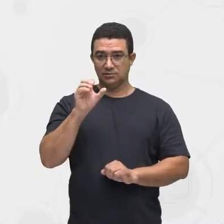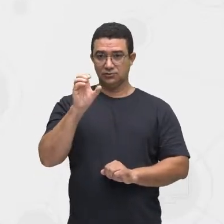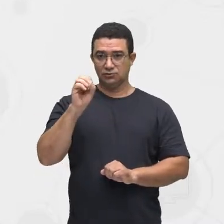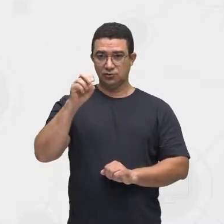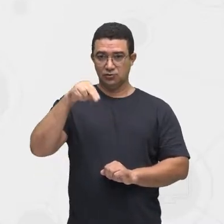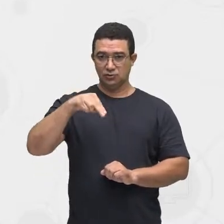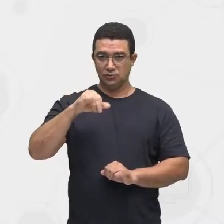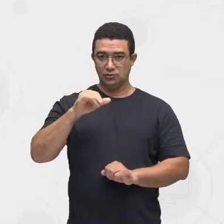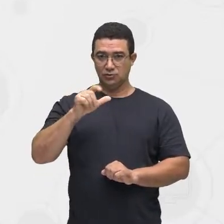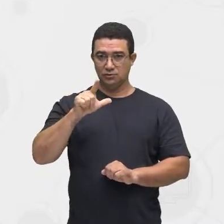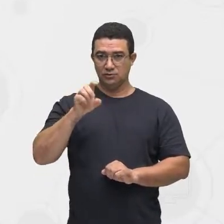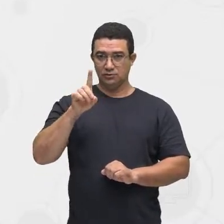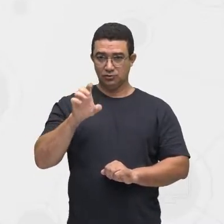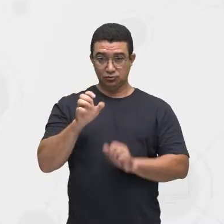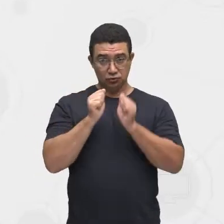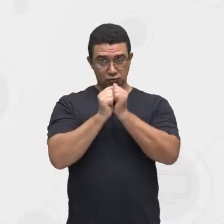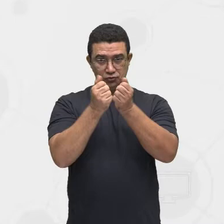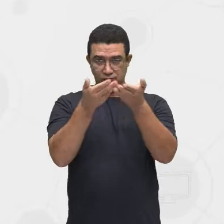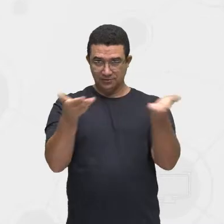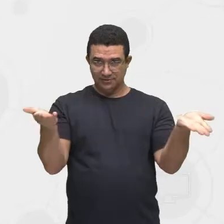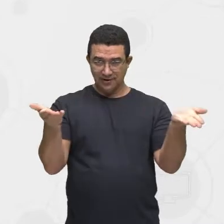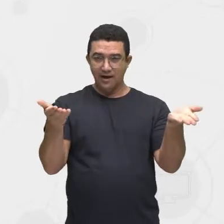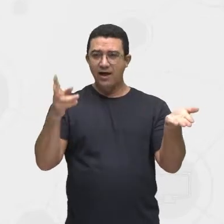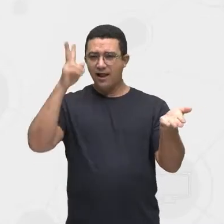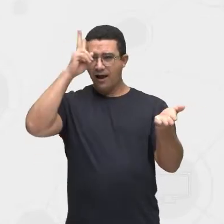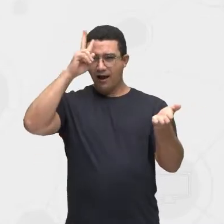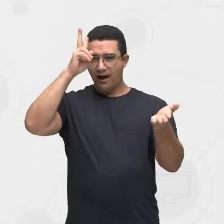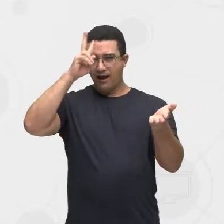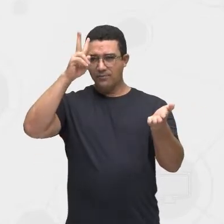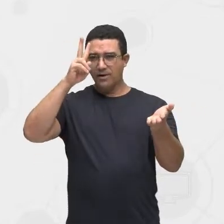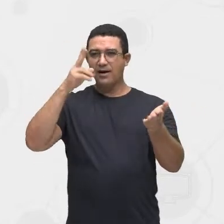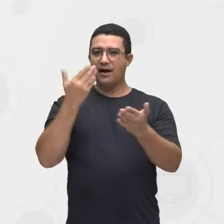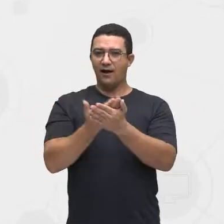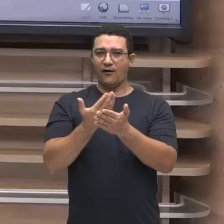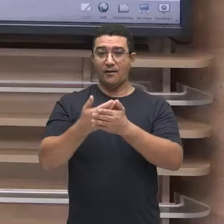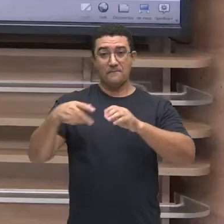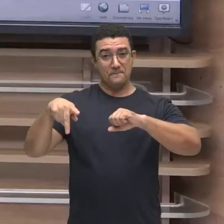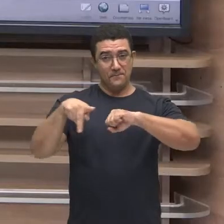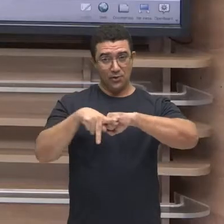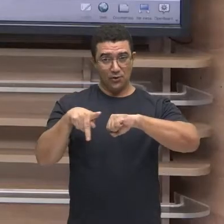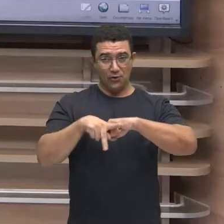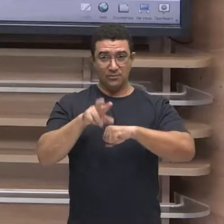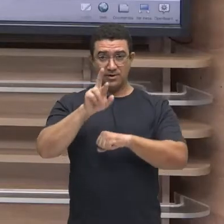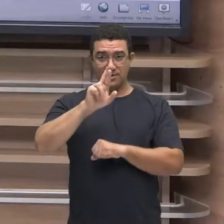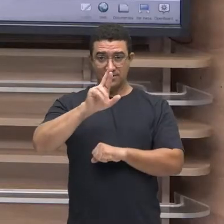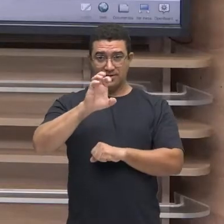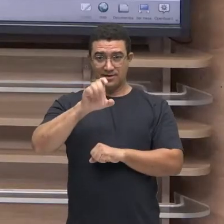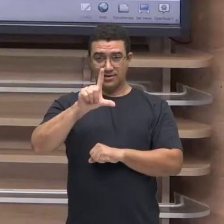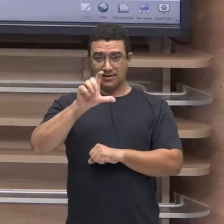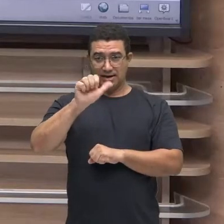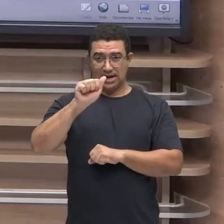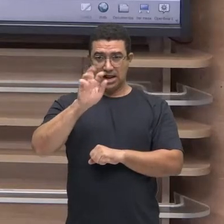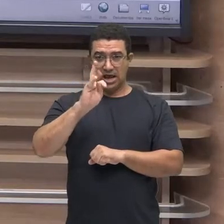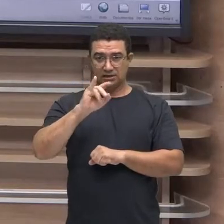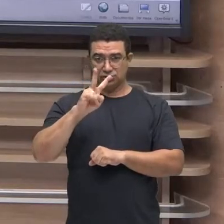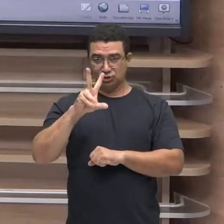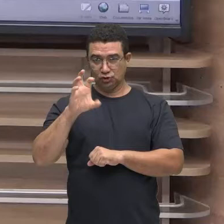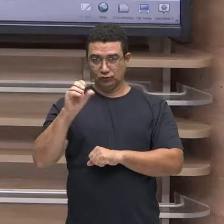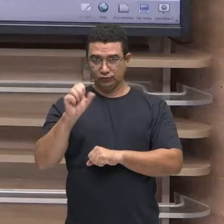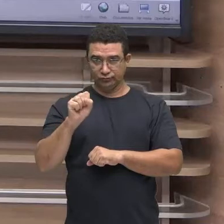momento. Vocês lembram, nessa nossa aula é sobre os pronomes relativos, né? Vocês lembram, né, que